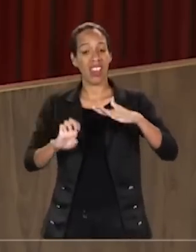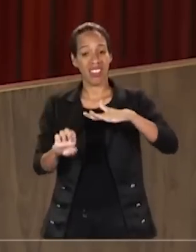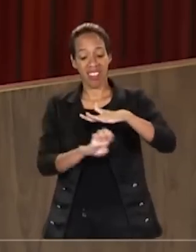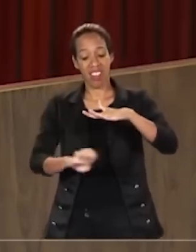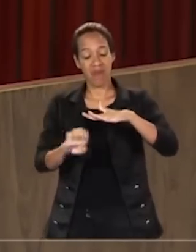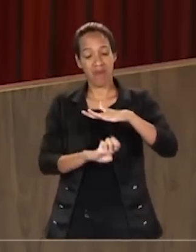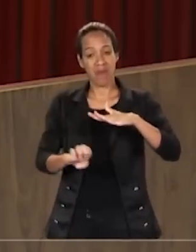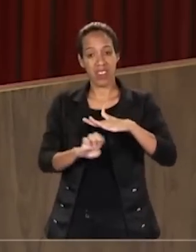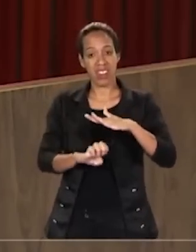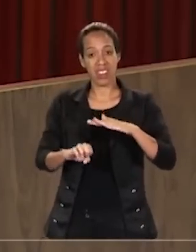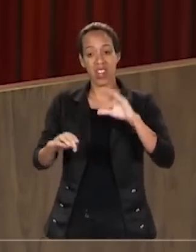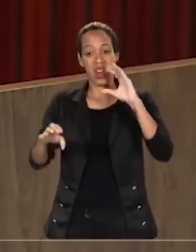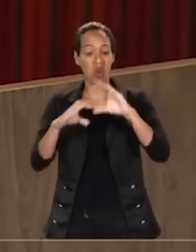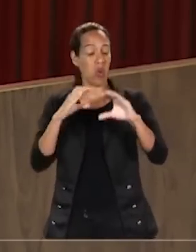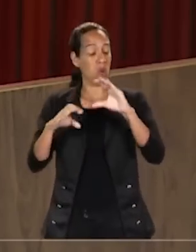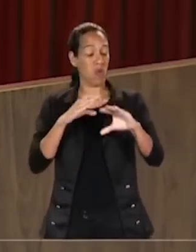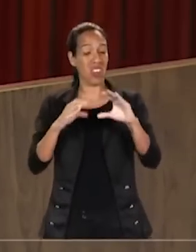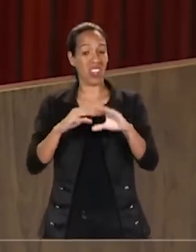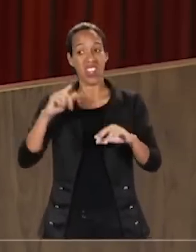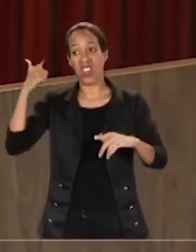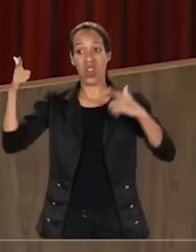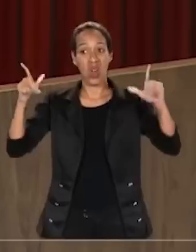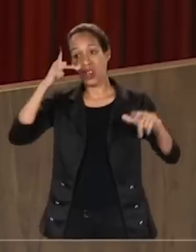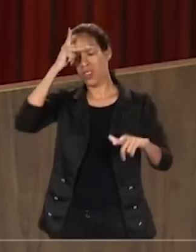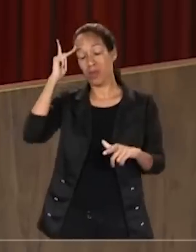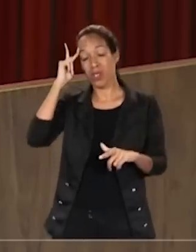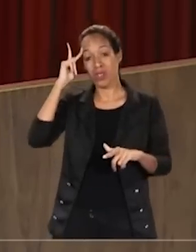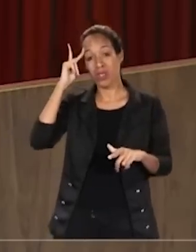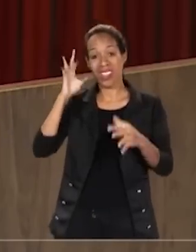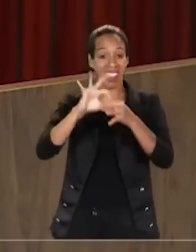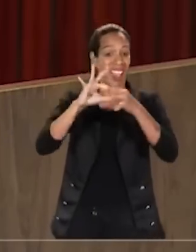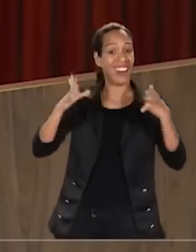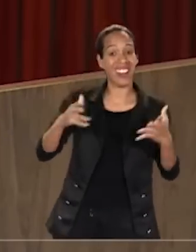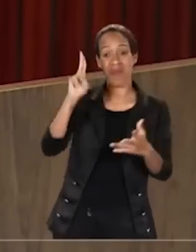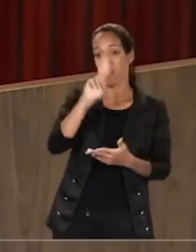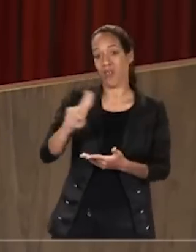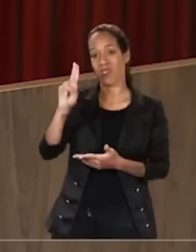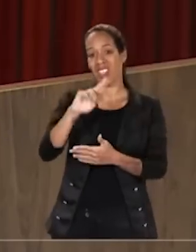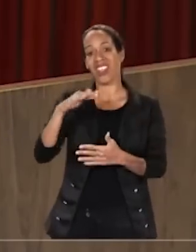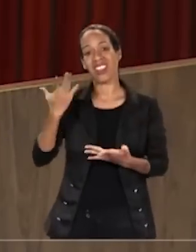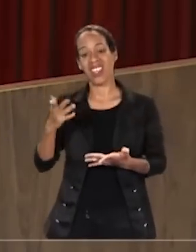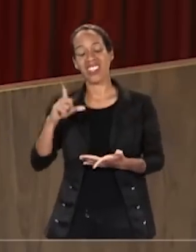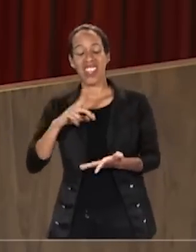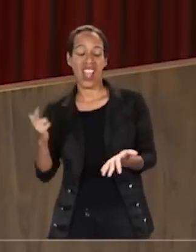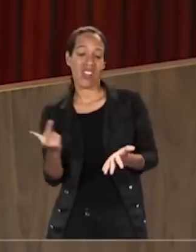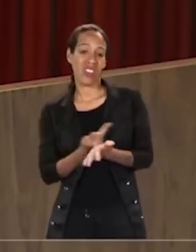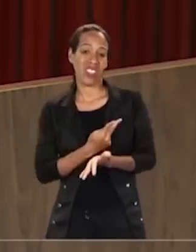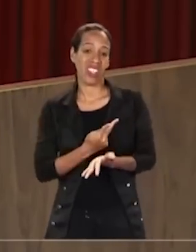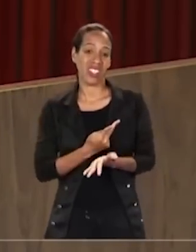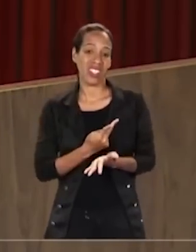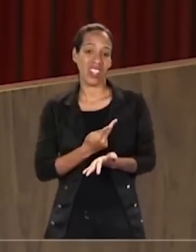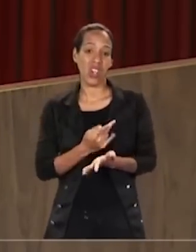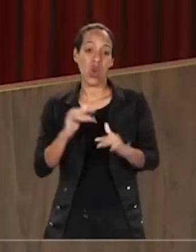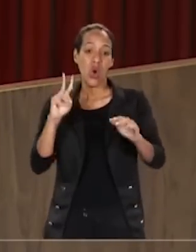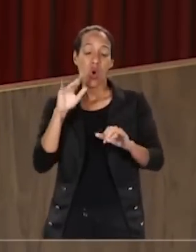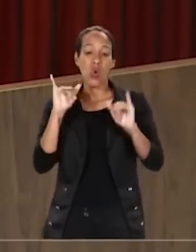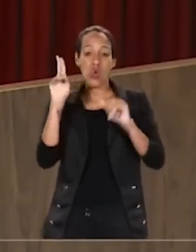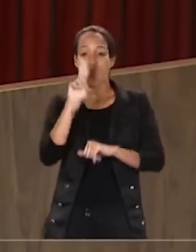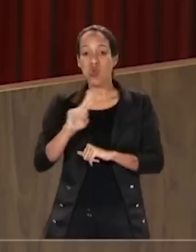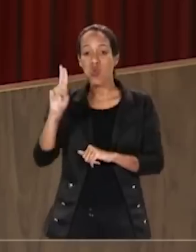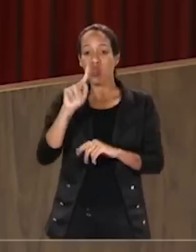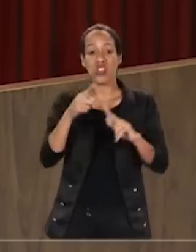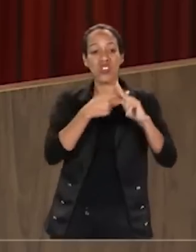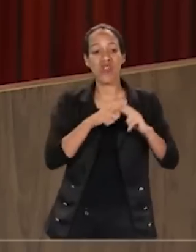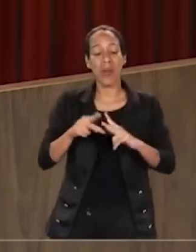federal, veículo não disponível aos demais concorrentes ao pleito, com evidente situação em que se extrapolou o uso normal de